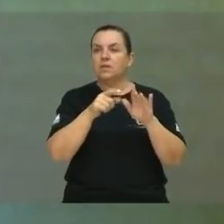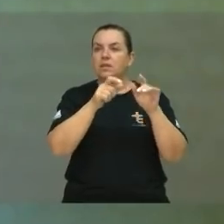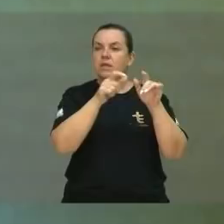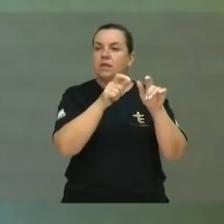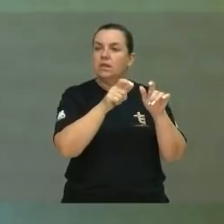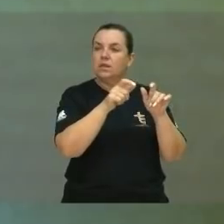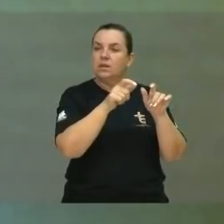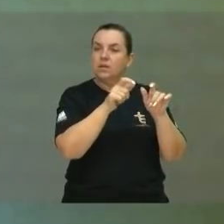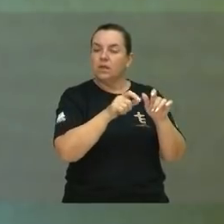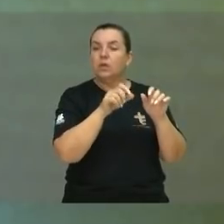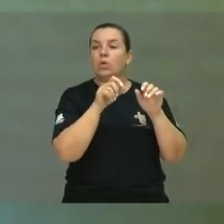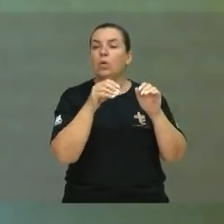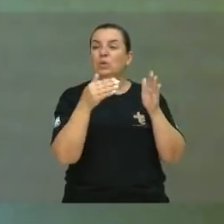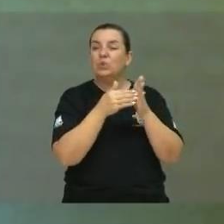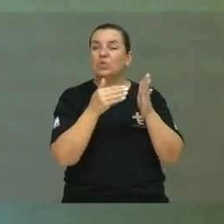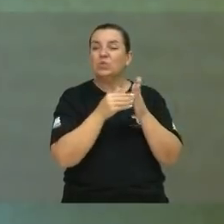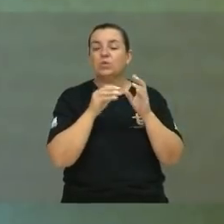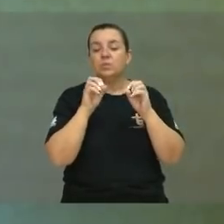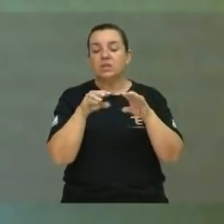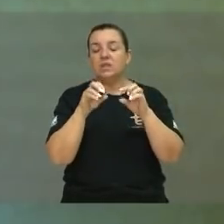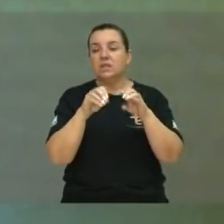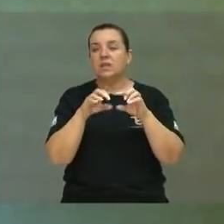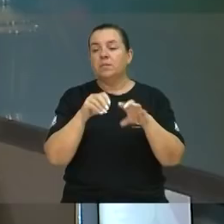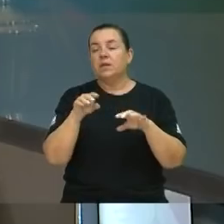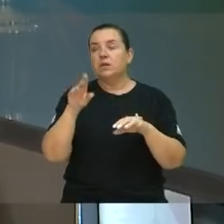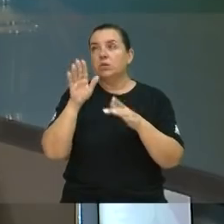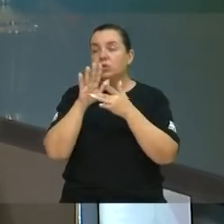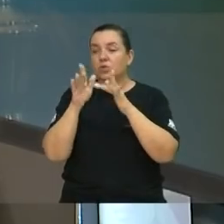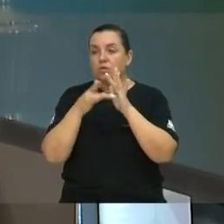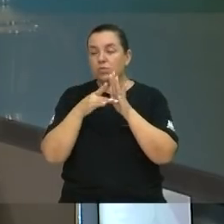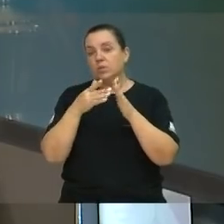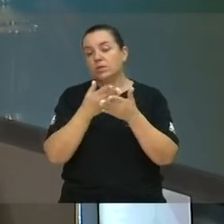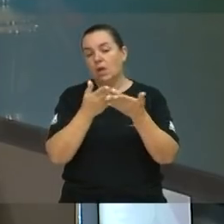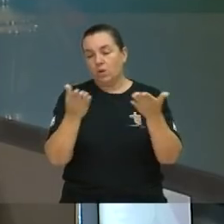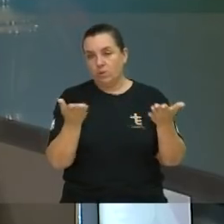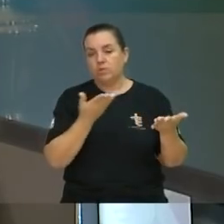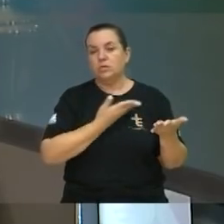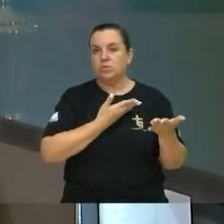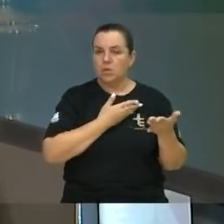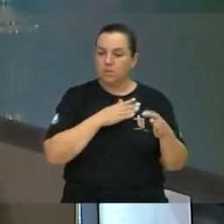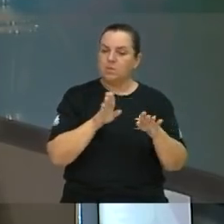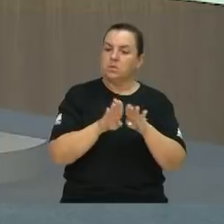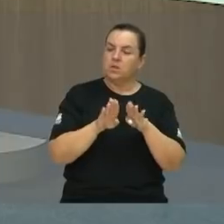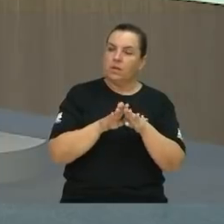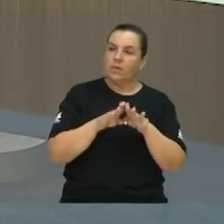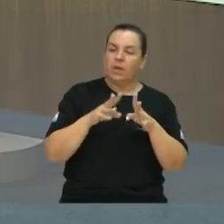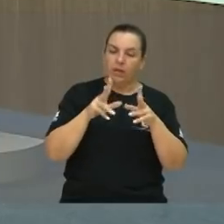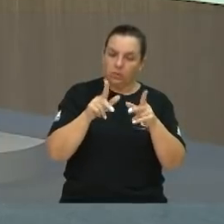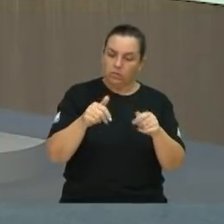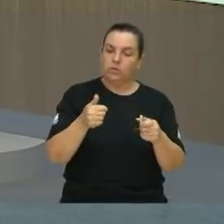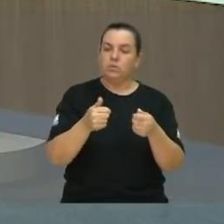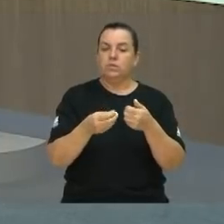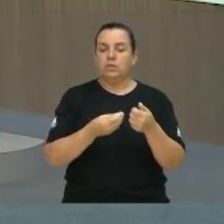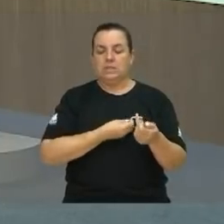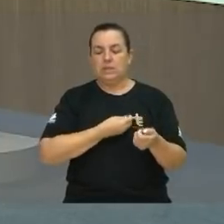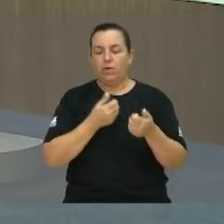toda os últimos ensinamentos de jesus a os seus entendamos os últimos ensinamentos